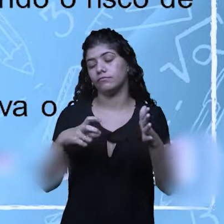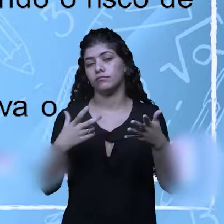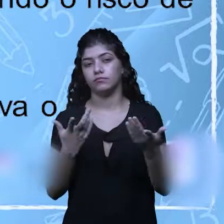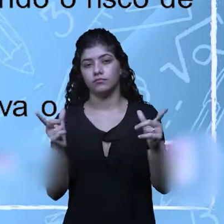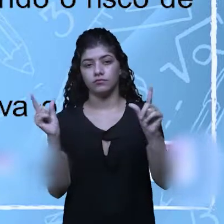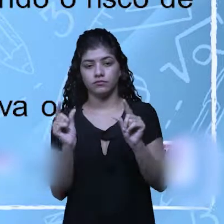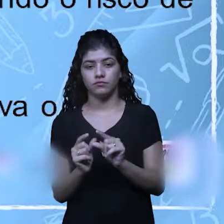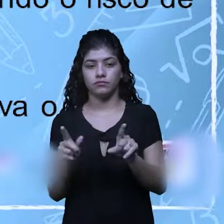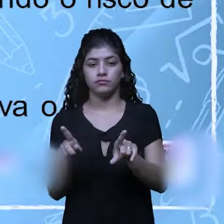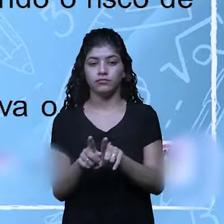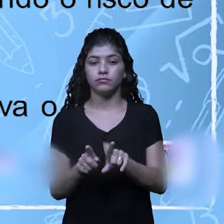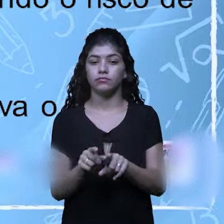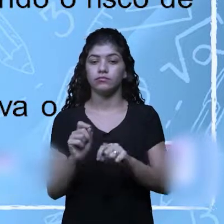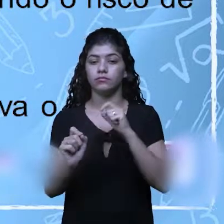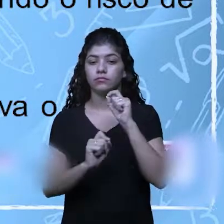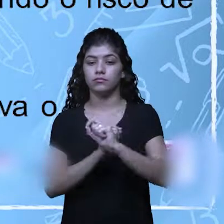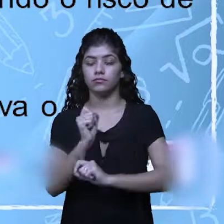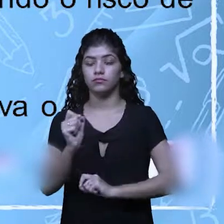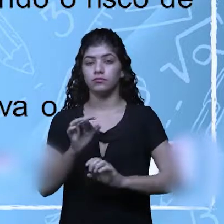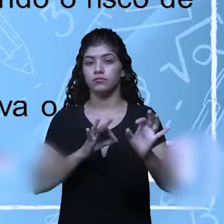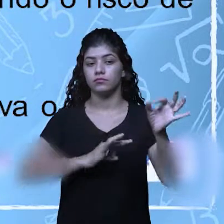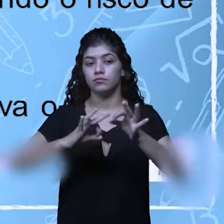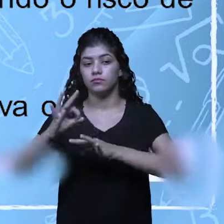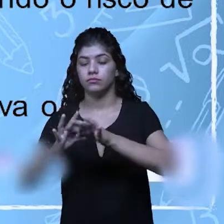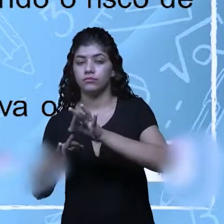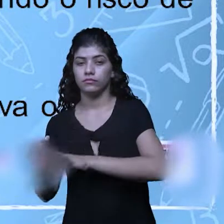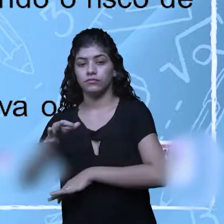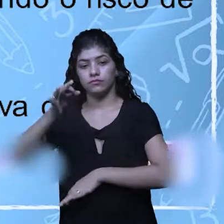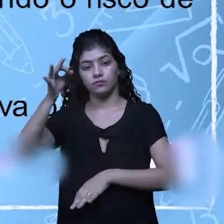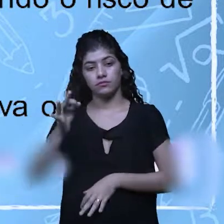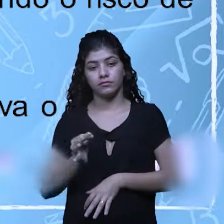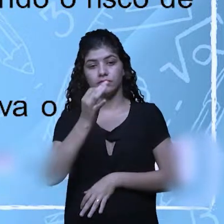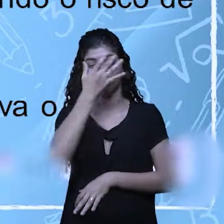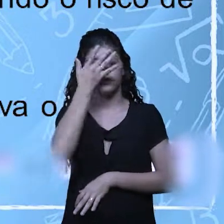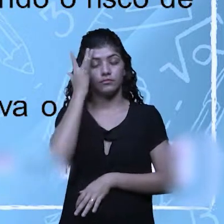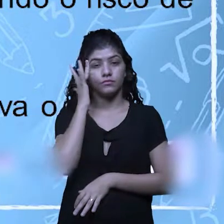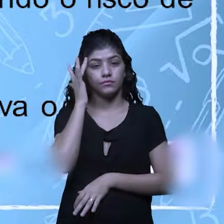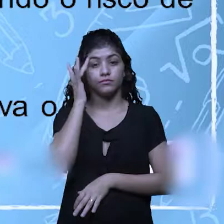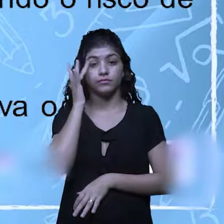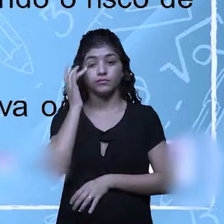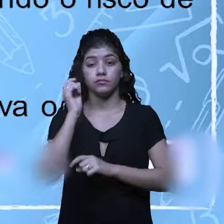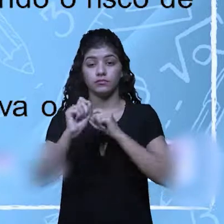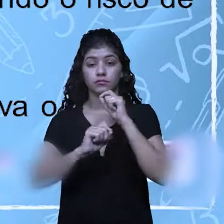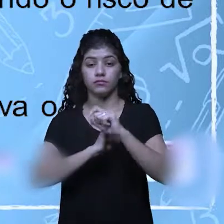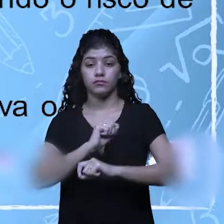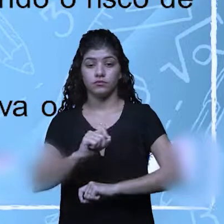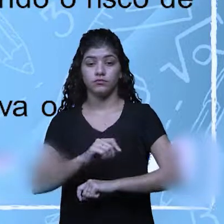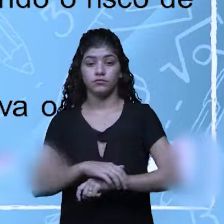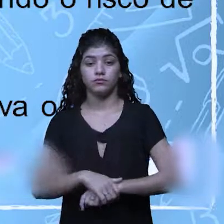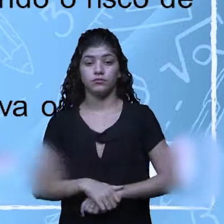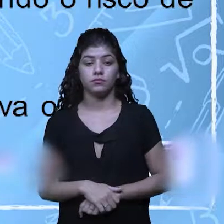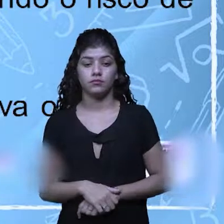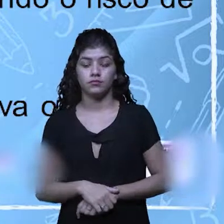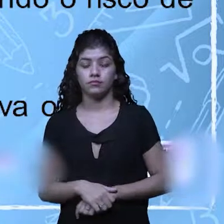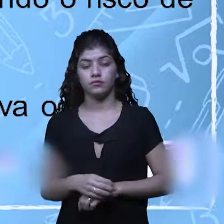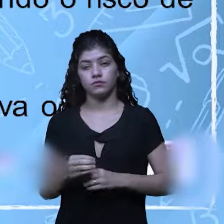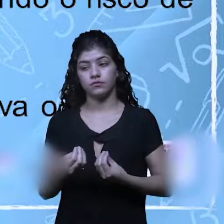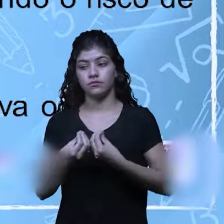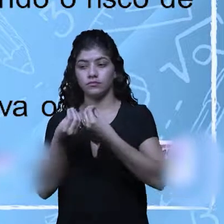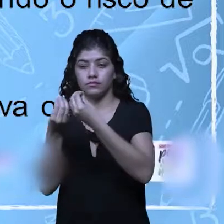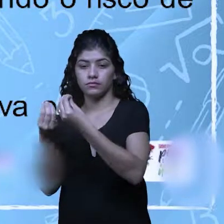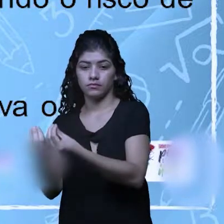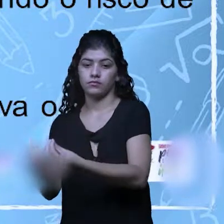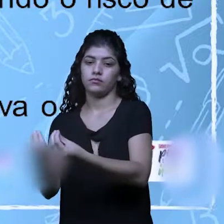trabalho. Um outro benefício é a medição correta. O consumidor leva o que compra e o